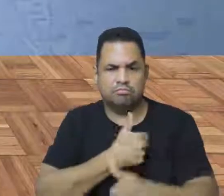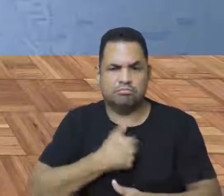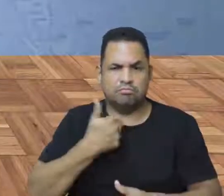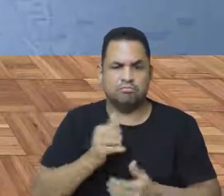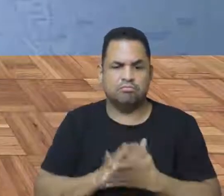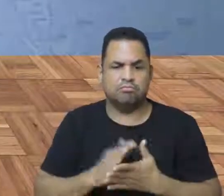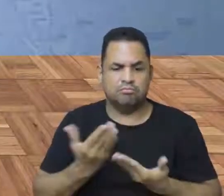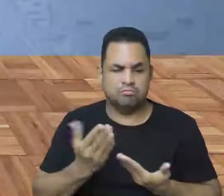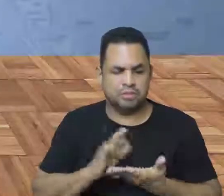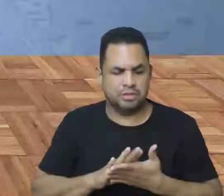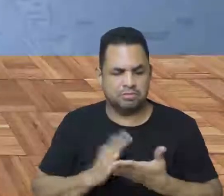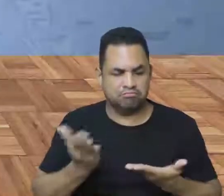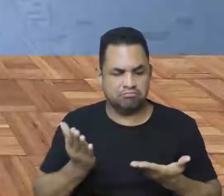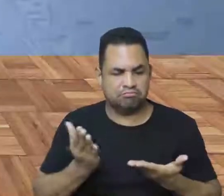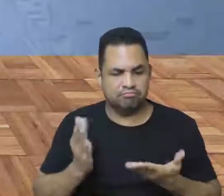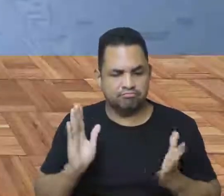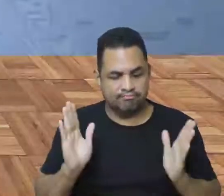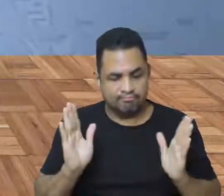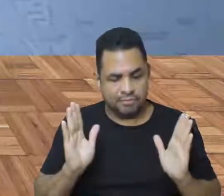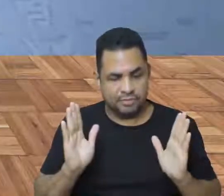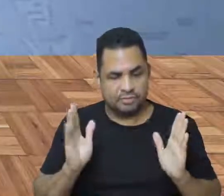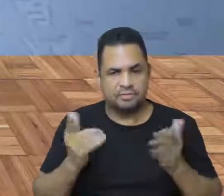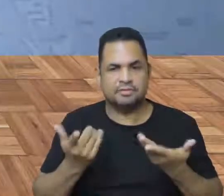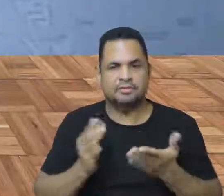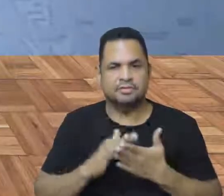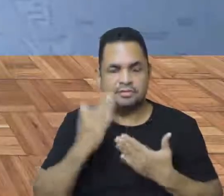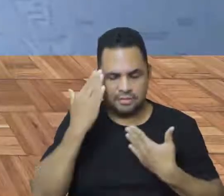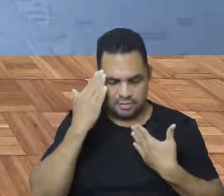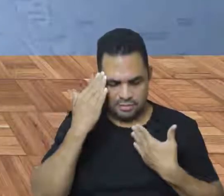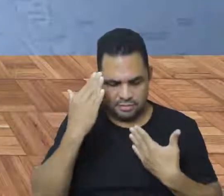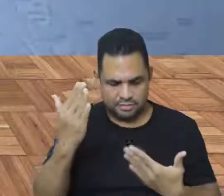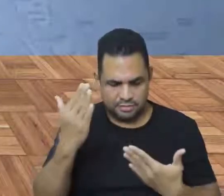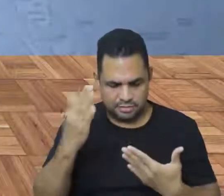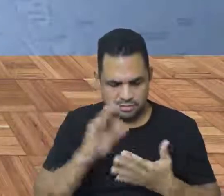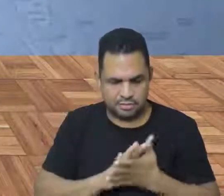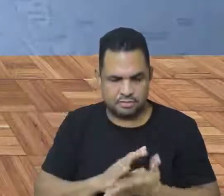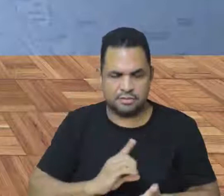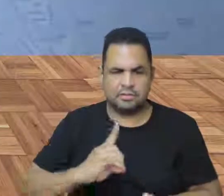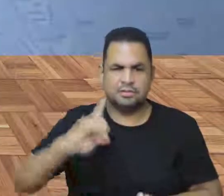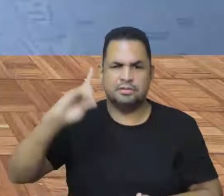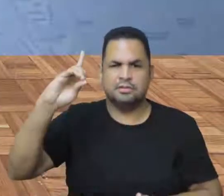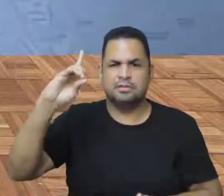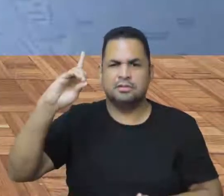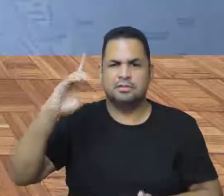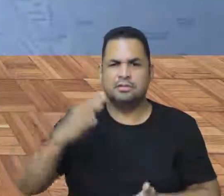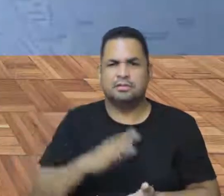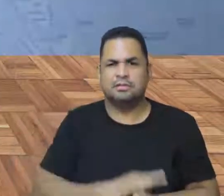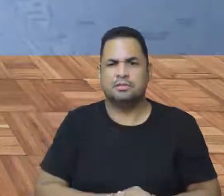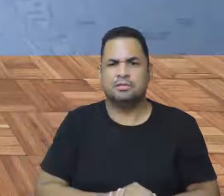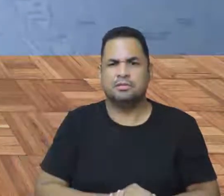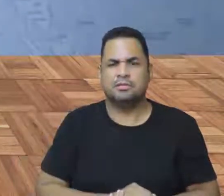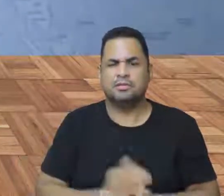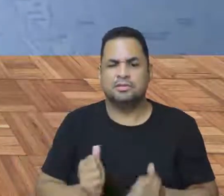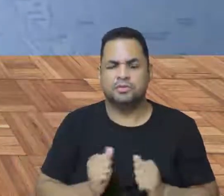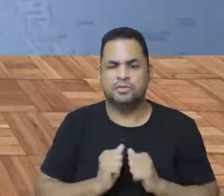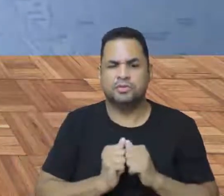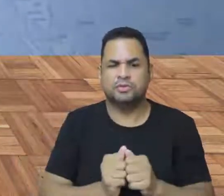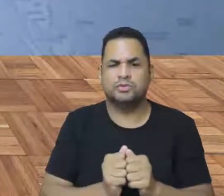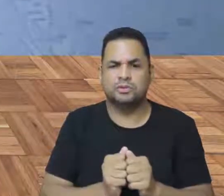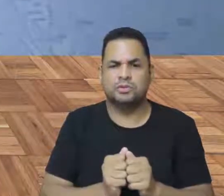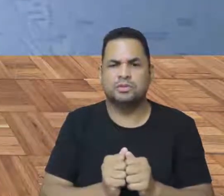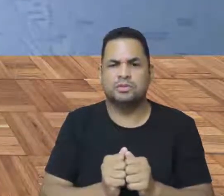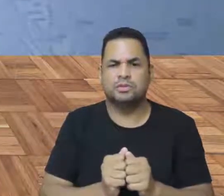me despeço mais uma vez de vocês, agradecendo ao grande arquiteto do universo por estar junto com